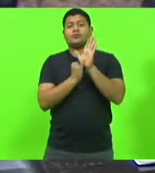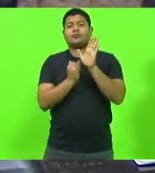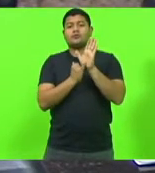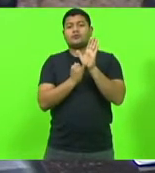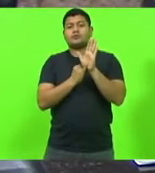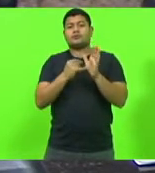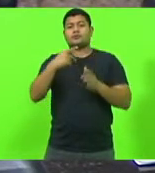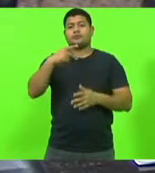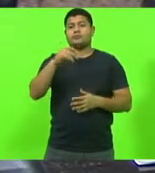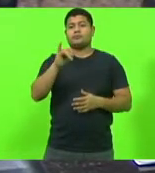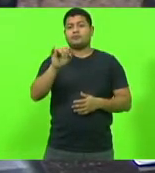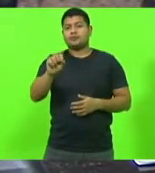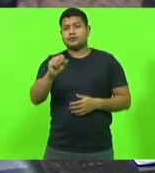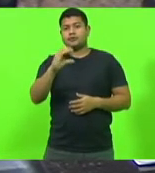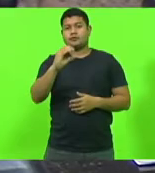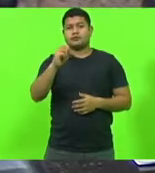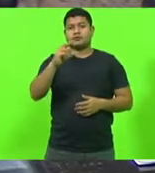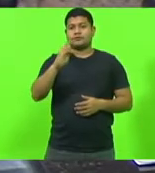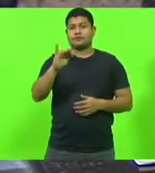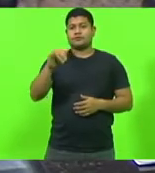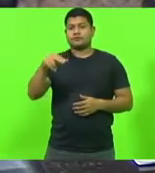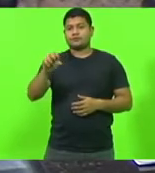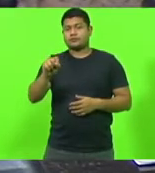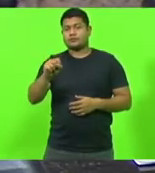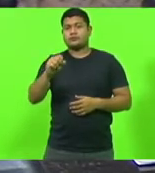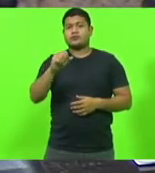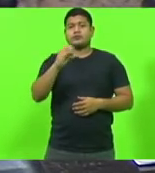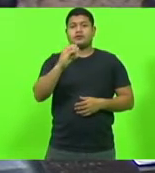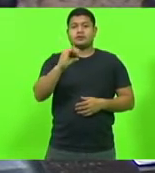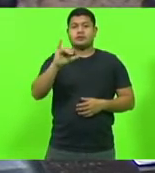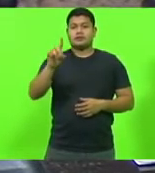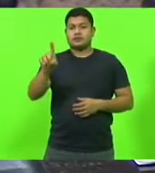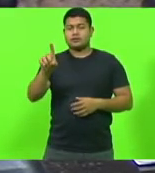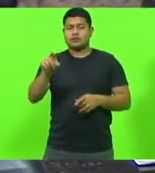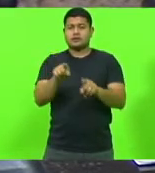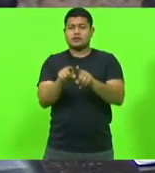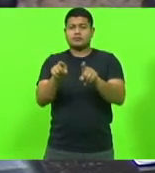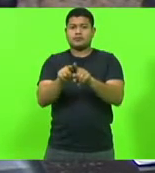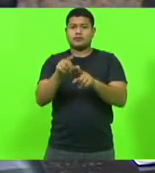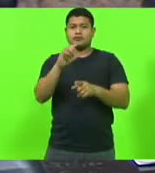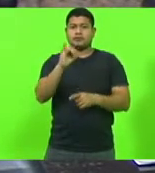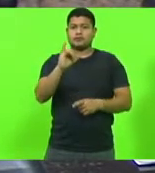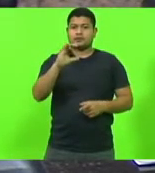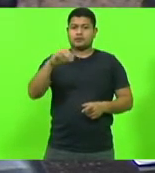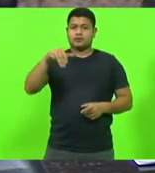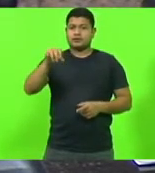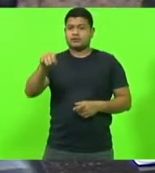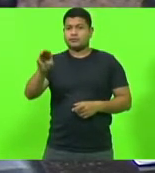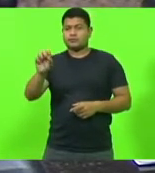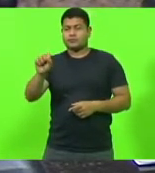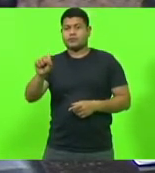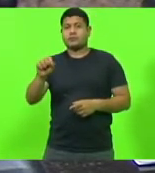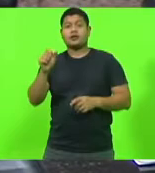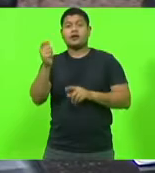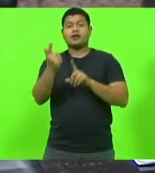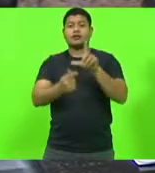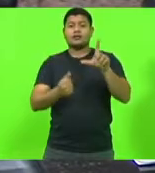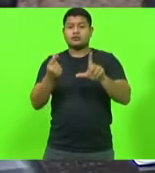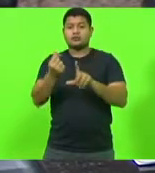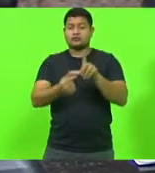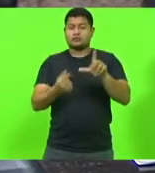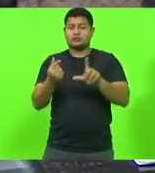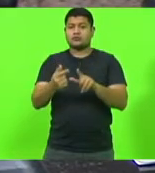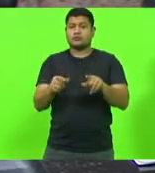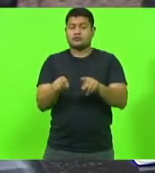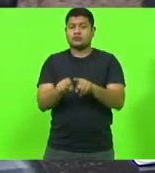CID, o ICMS e a logística e comercialização. Então, tudo isso